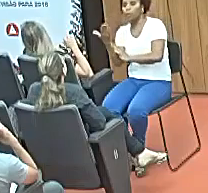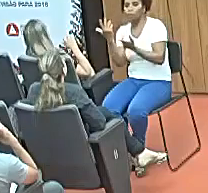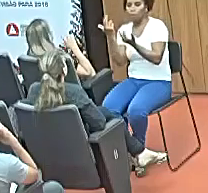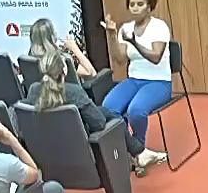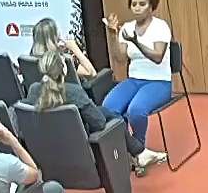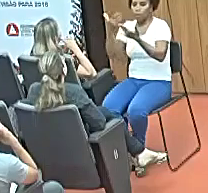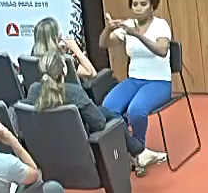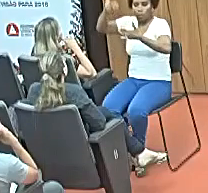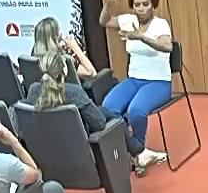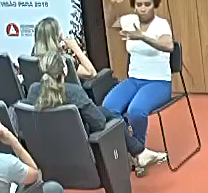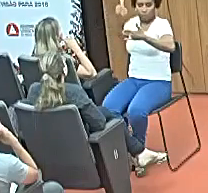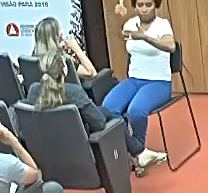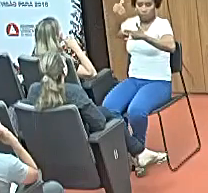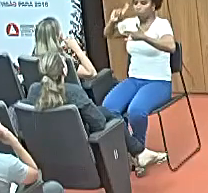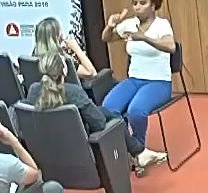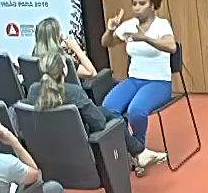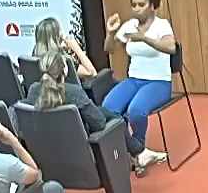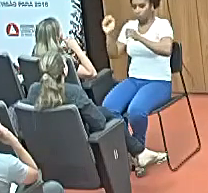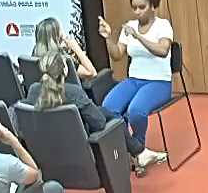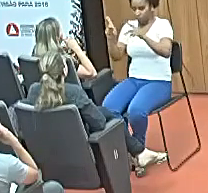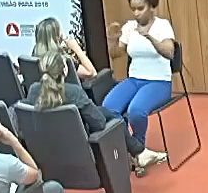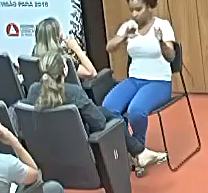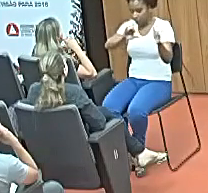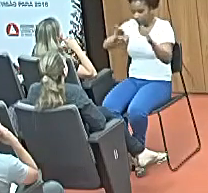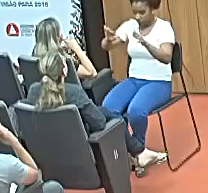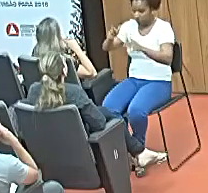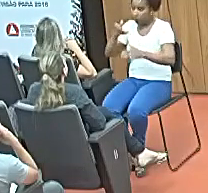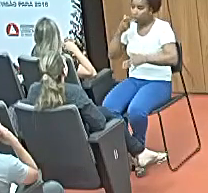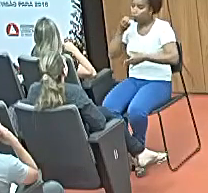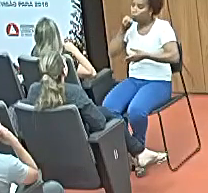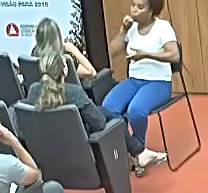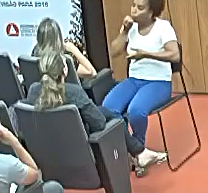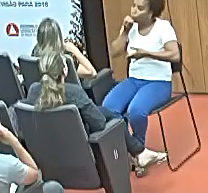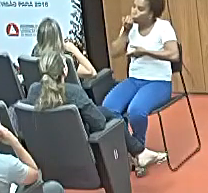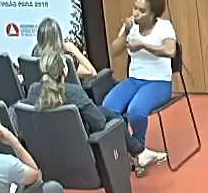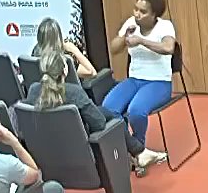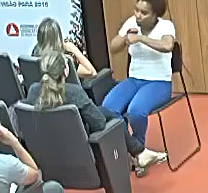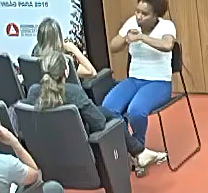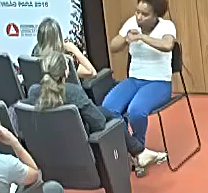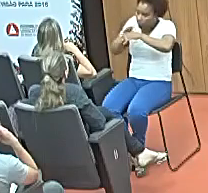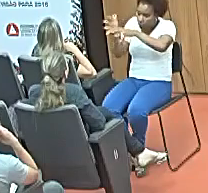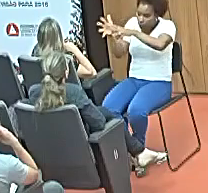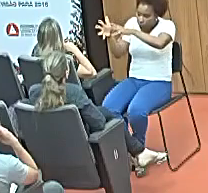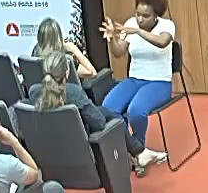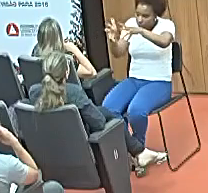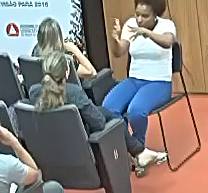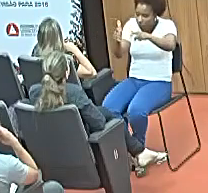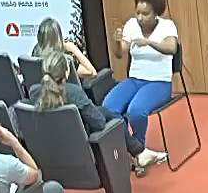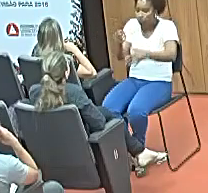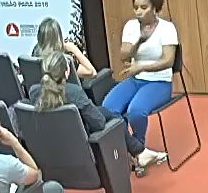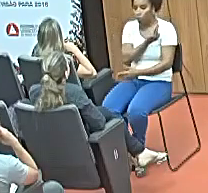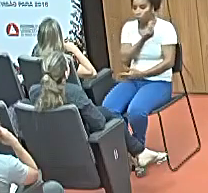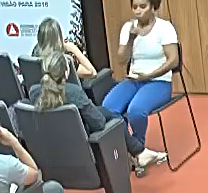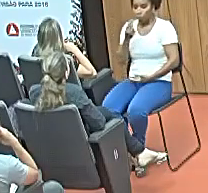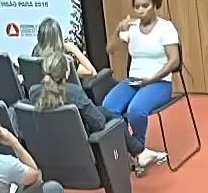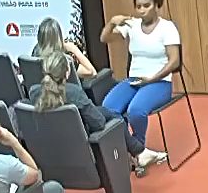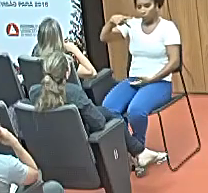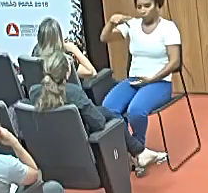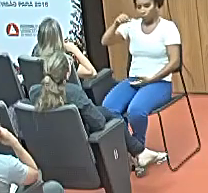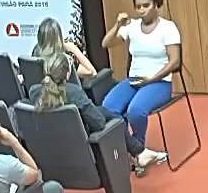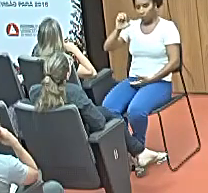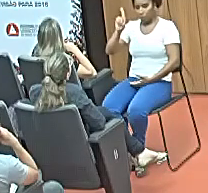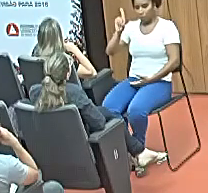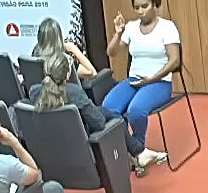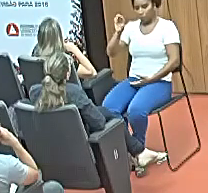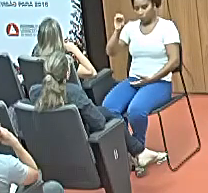boa noite a todos é eu tenho uma relatoria tentam conseguir notar foi o menor grupo na verdade é um